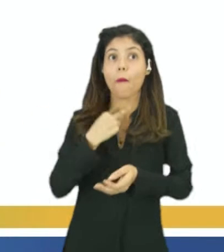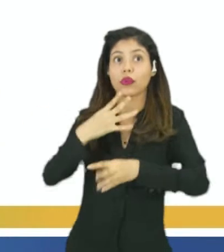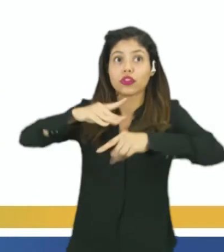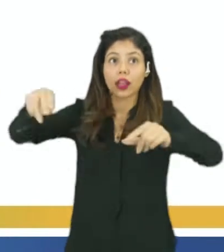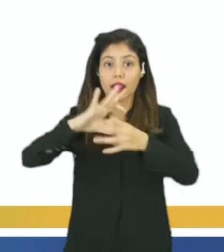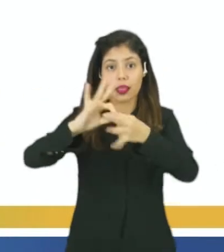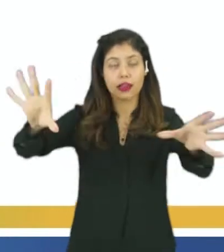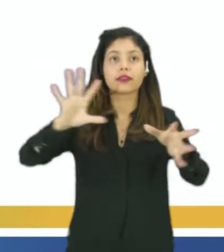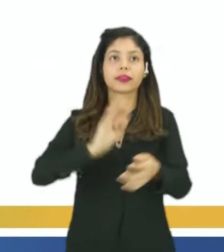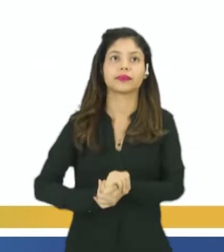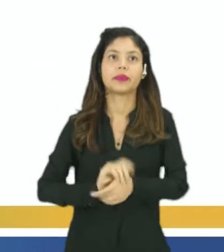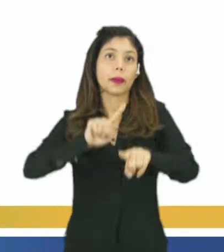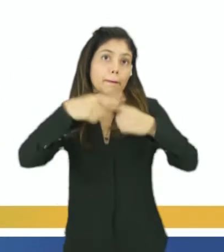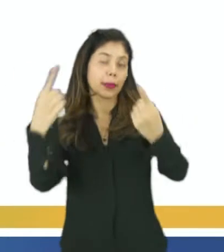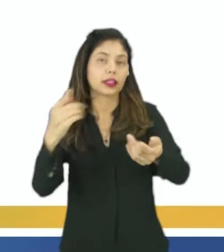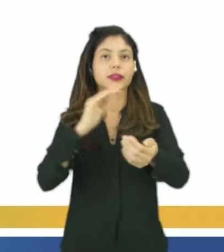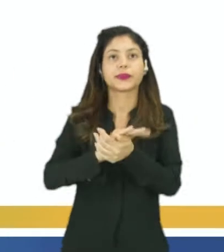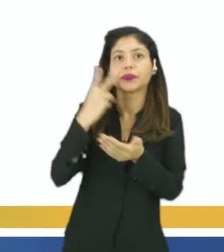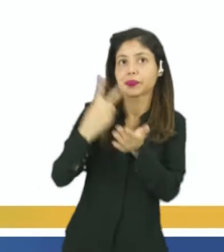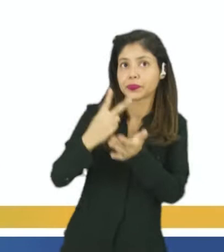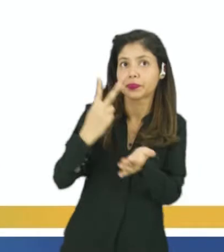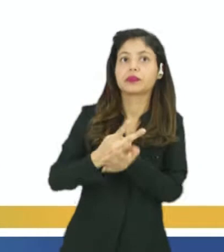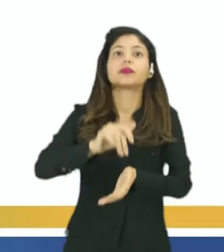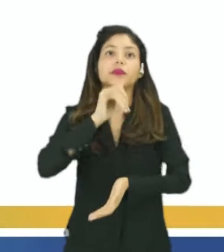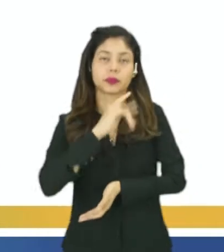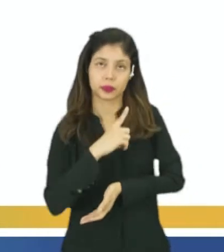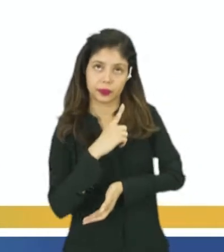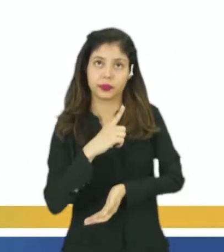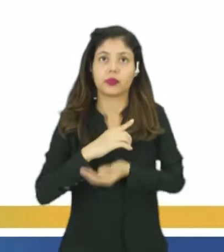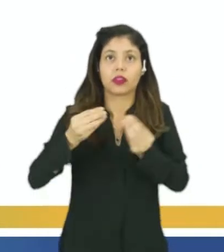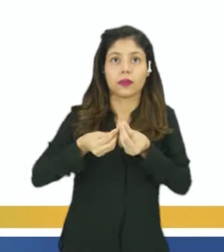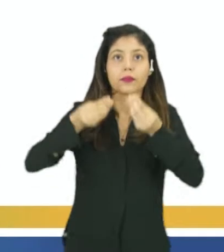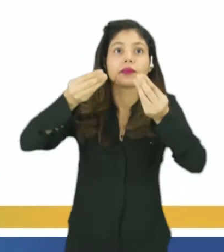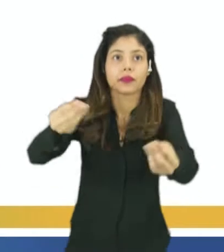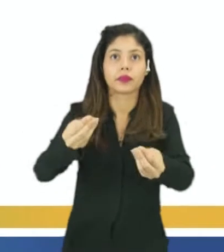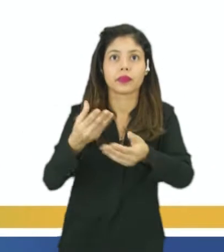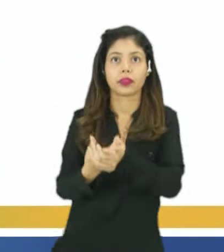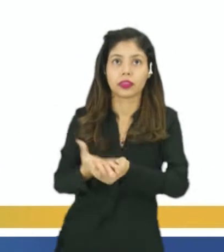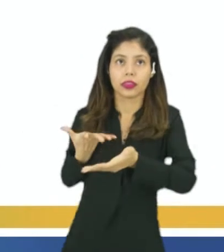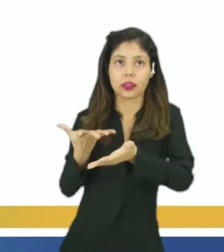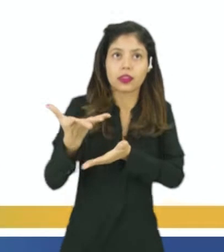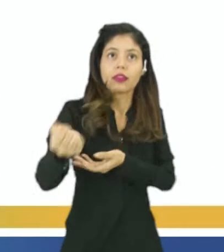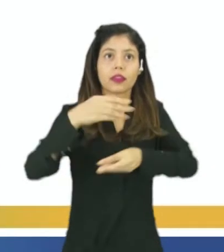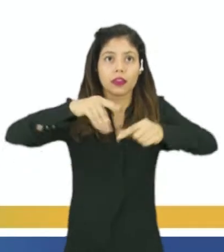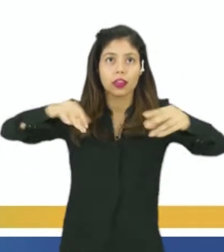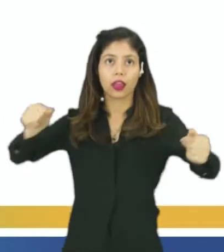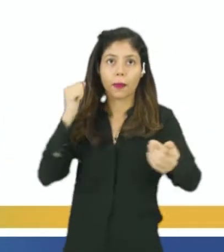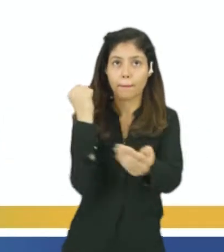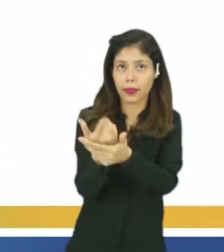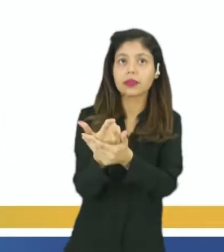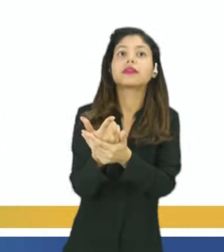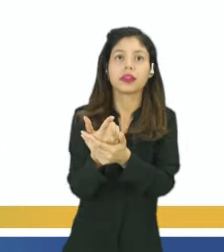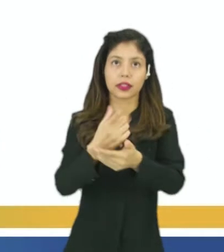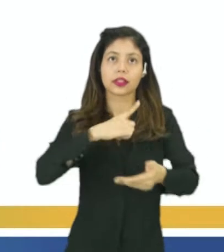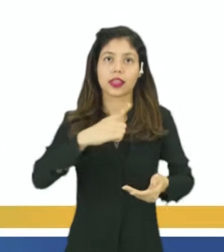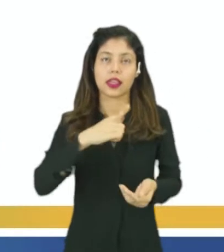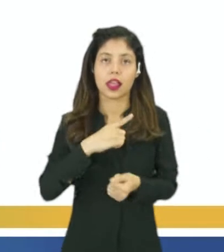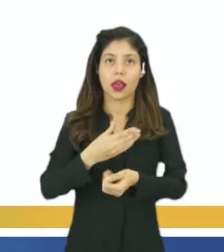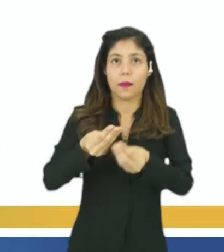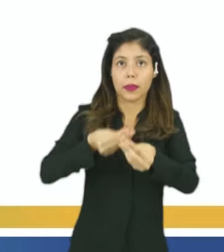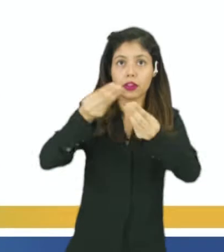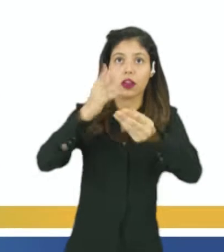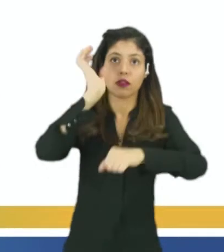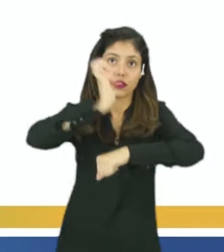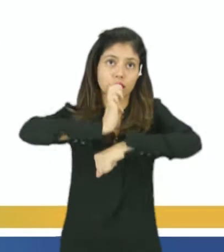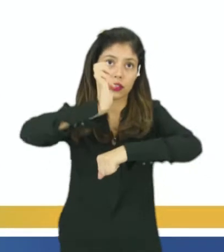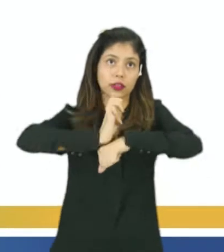terras livres, mas, ao mesmo tempo, as heranças, doações, recebimentos de terras como pagamento de serviços prestados